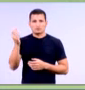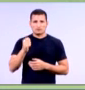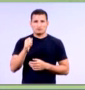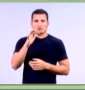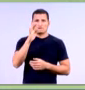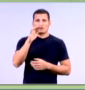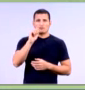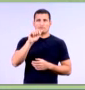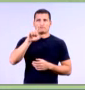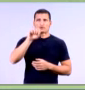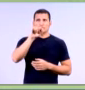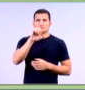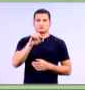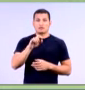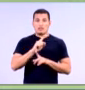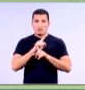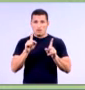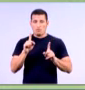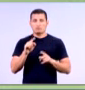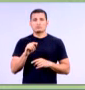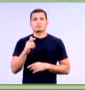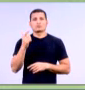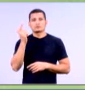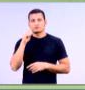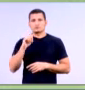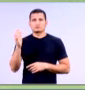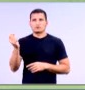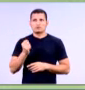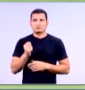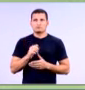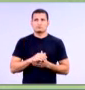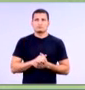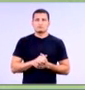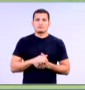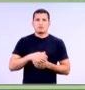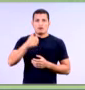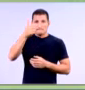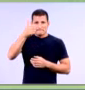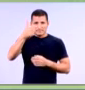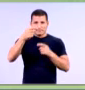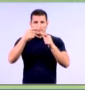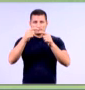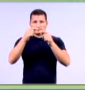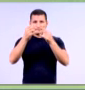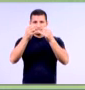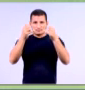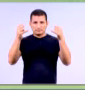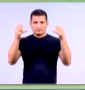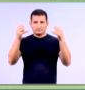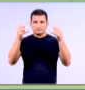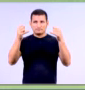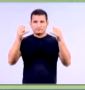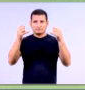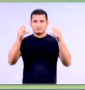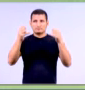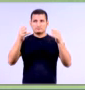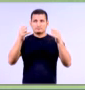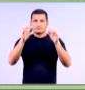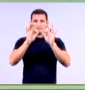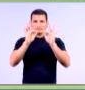consegui sacar. Então, na primeira linha, eu já defino o meu estado do saldo, do saque, né? Não é saldo, é